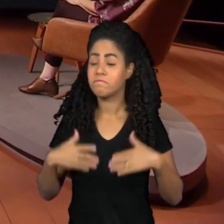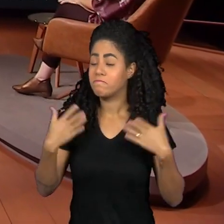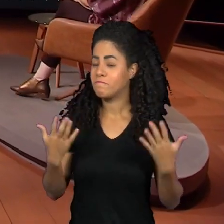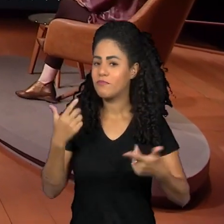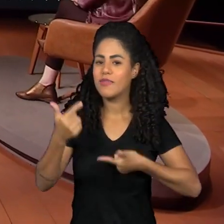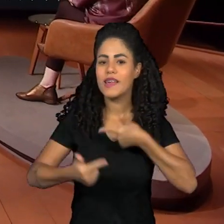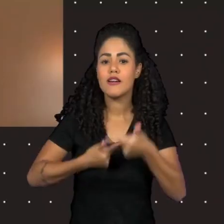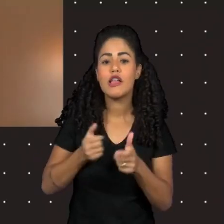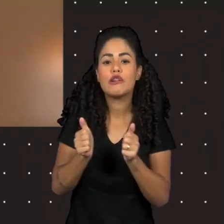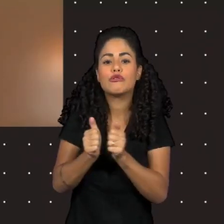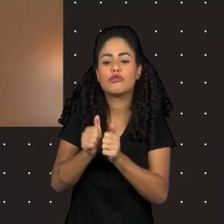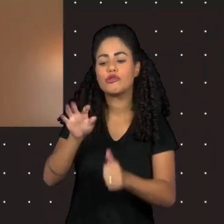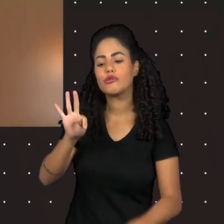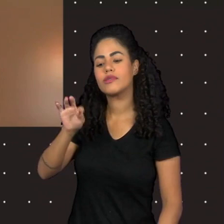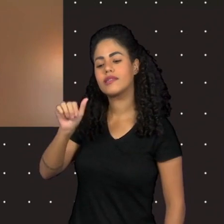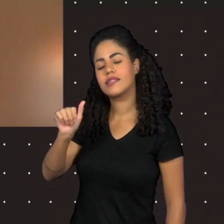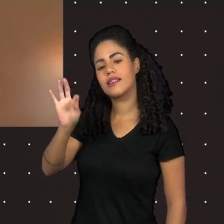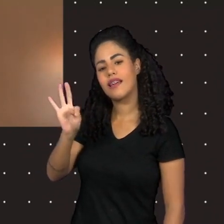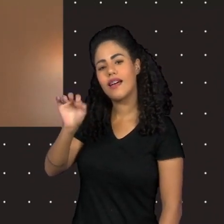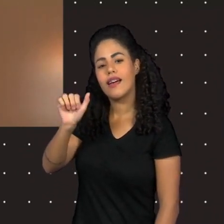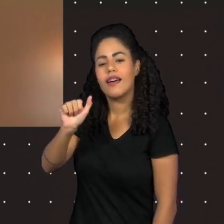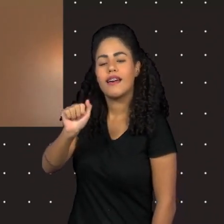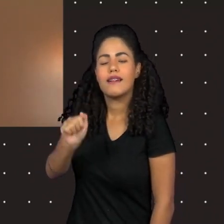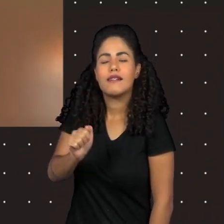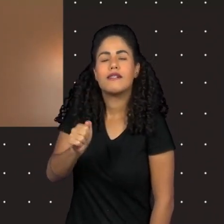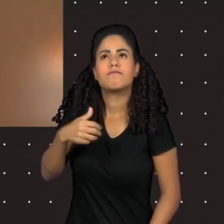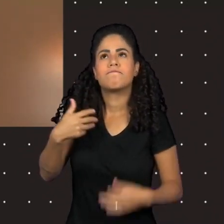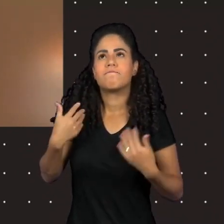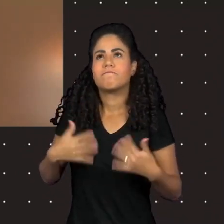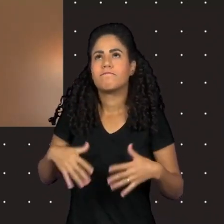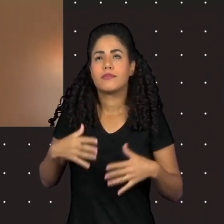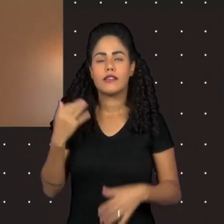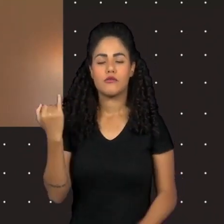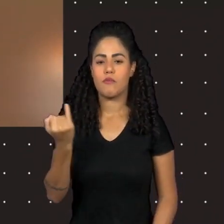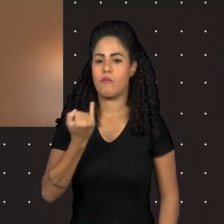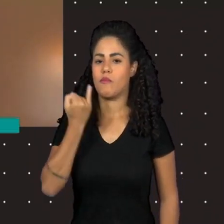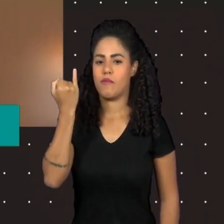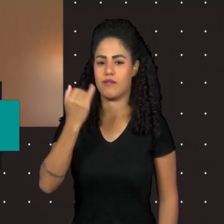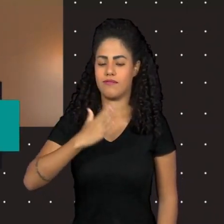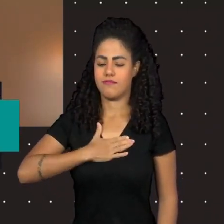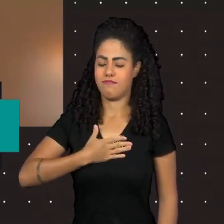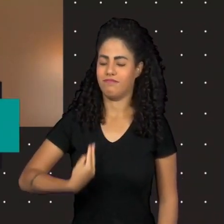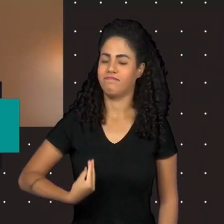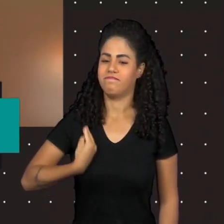com a Tata foi uma coisa muito, muito importante na minha vida.